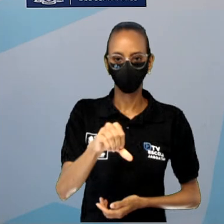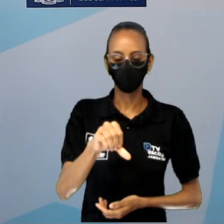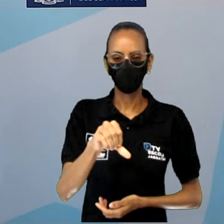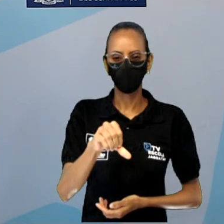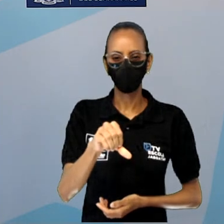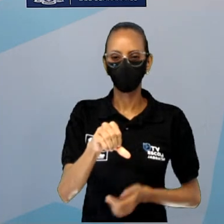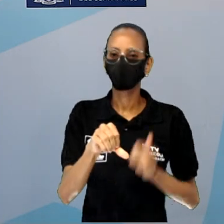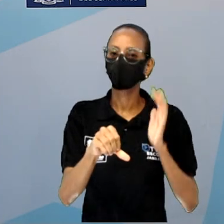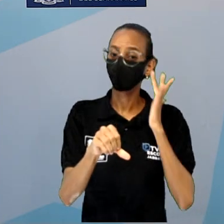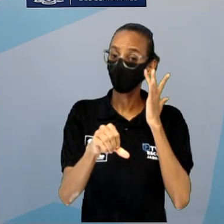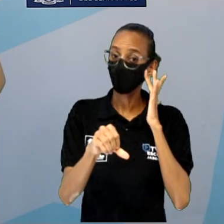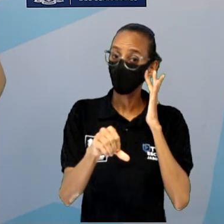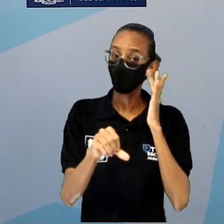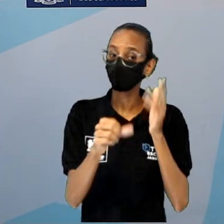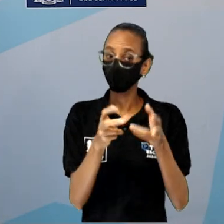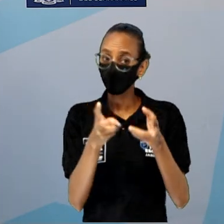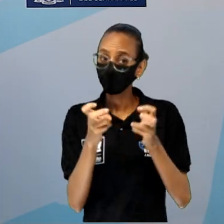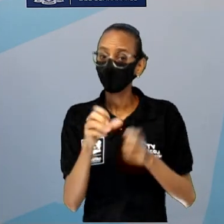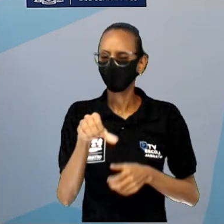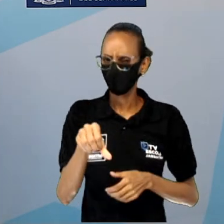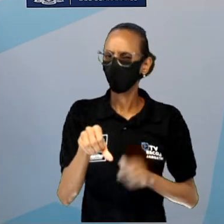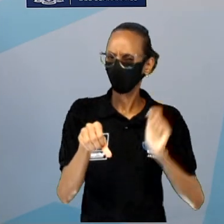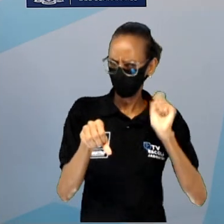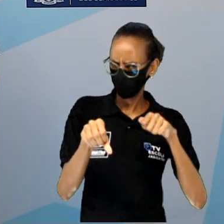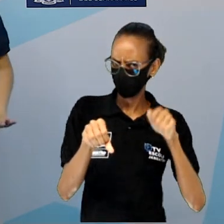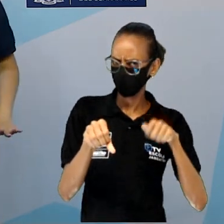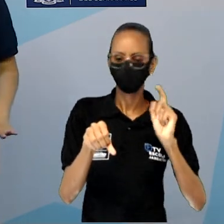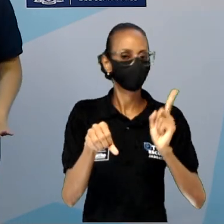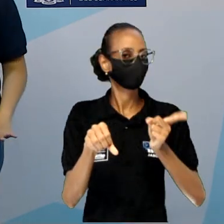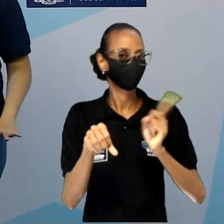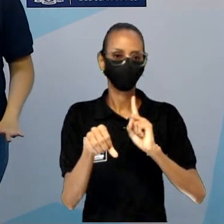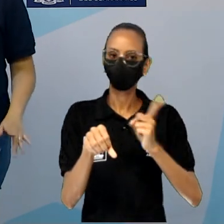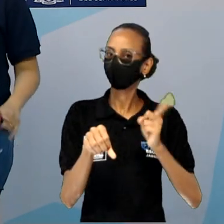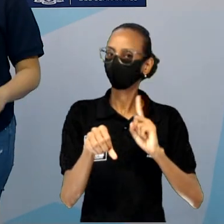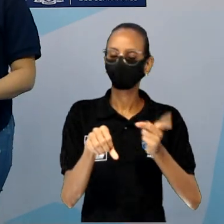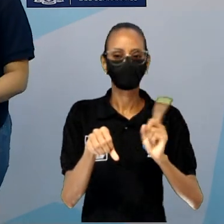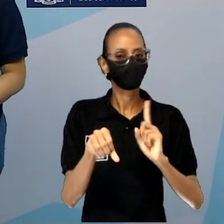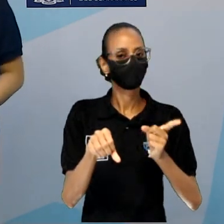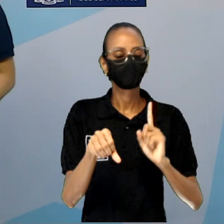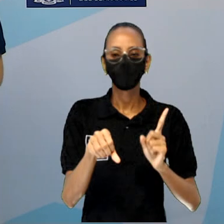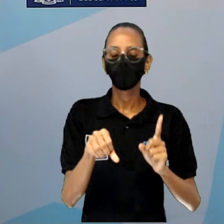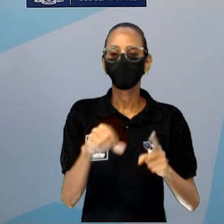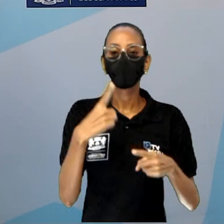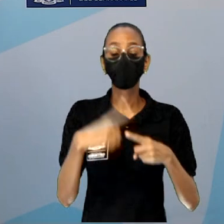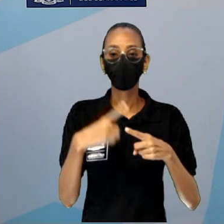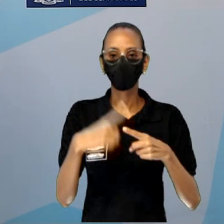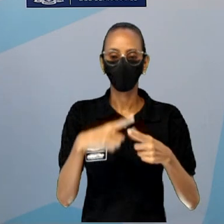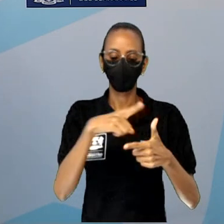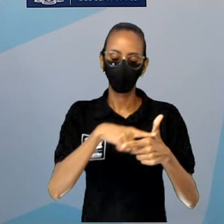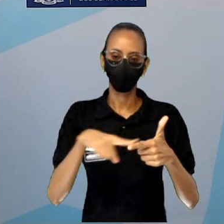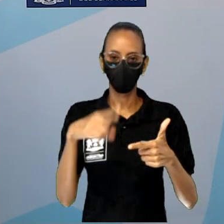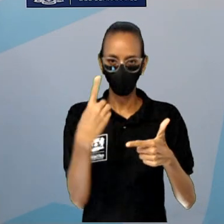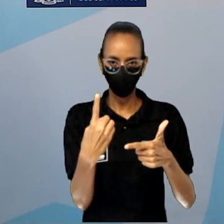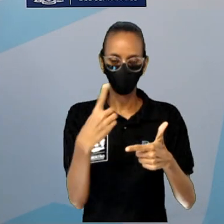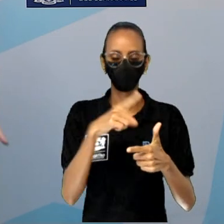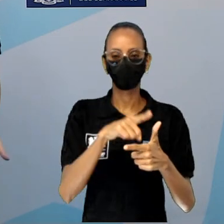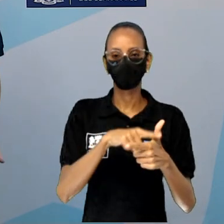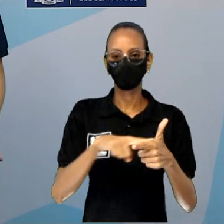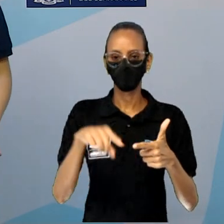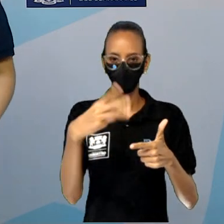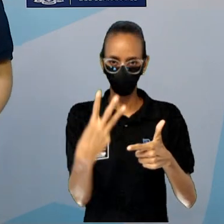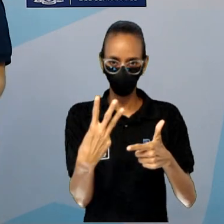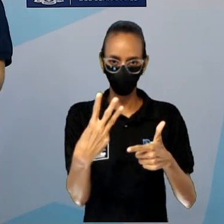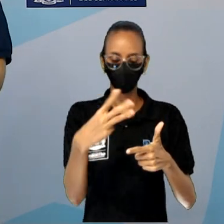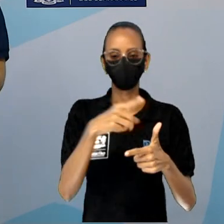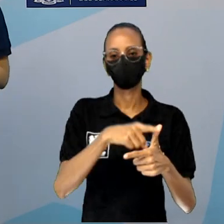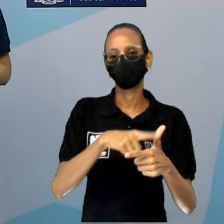nessa sequência aí eu tô percebendo que o 9 vai ser primo. Não vai, né? O 9 divide para 1, divide para